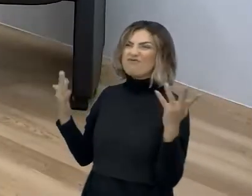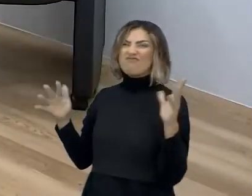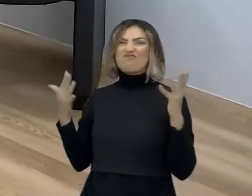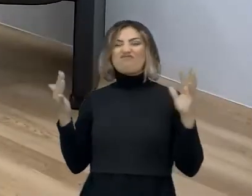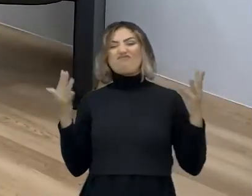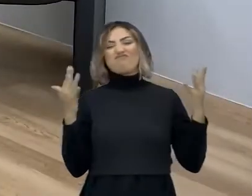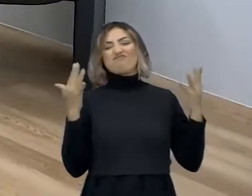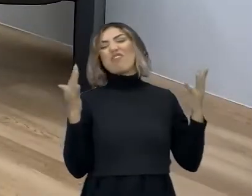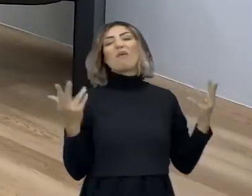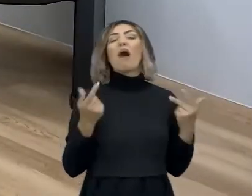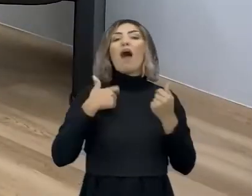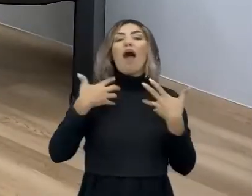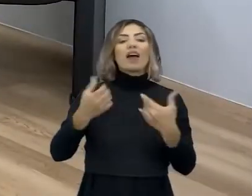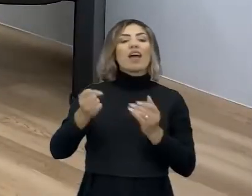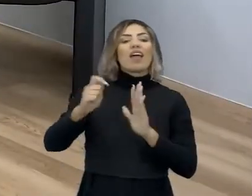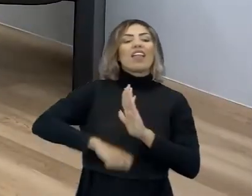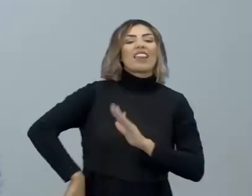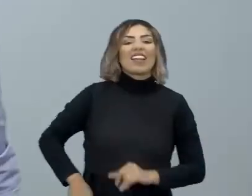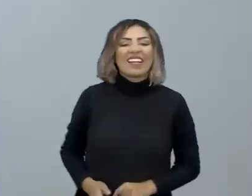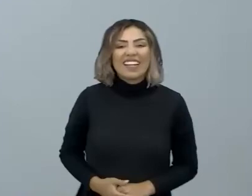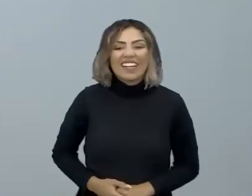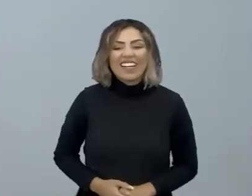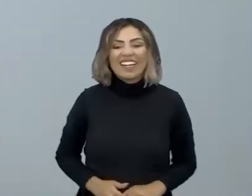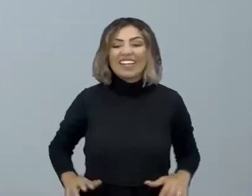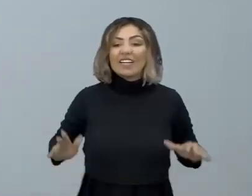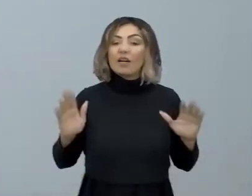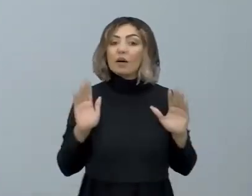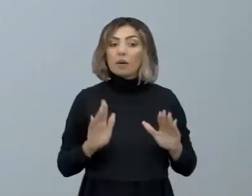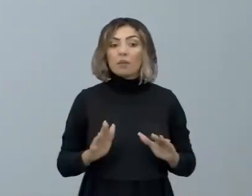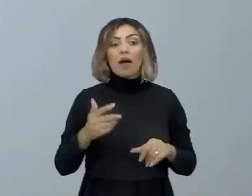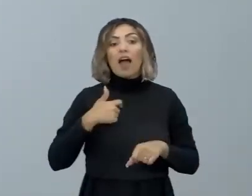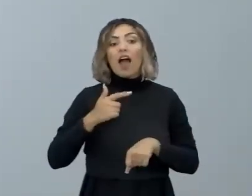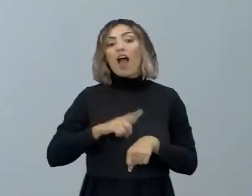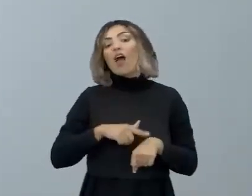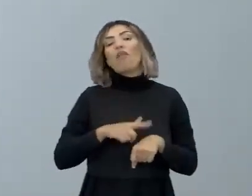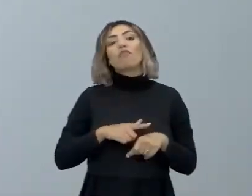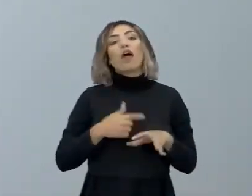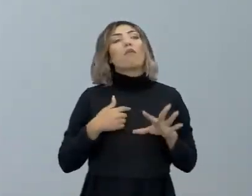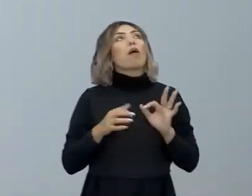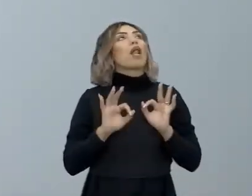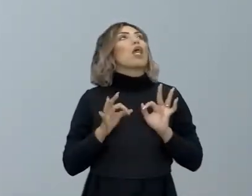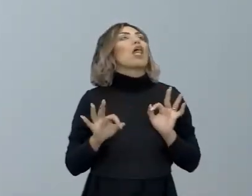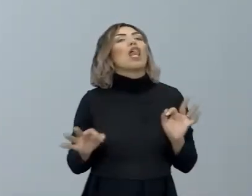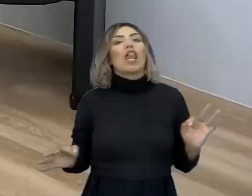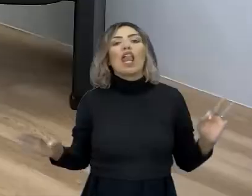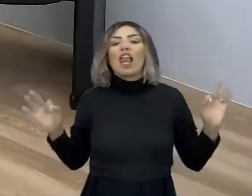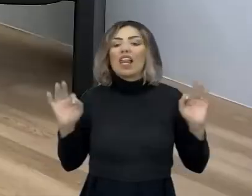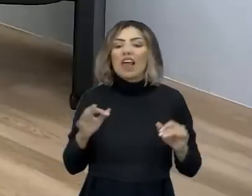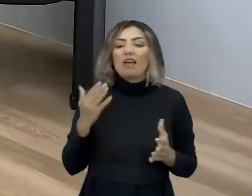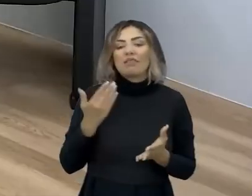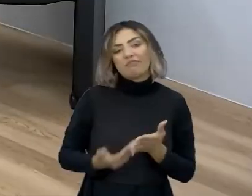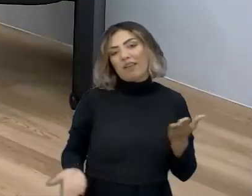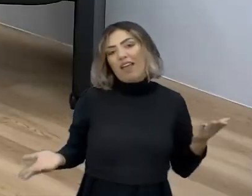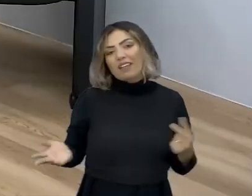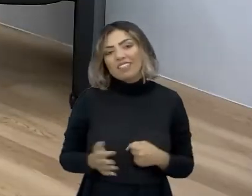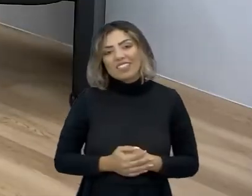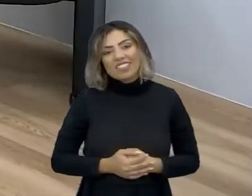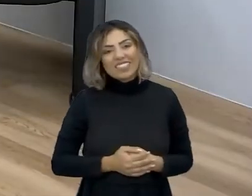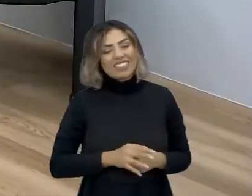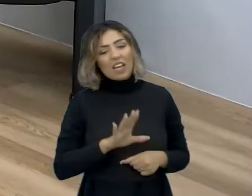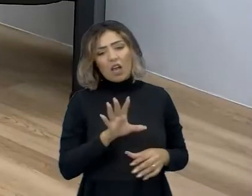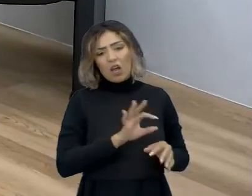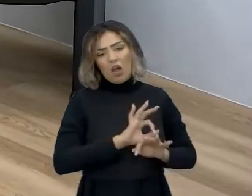que assina o contrato? Só que, olha só, eu estourei o tempo, esse que é o problema. Olha, mas ficou excelente, viu, Alexandre?